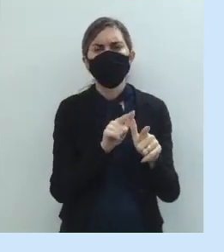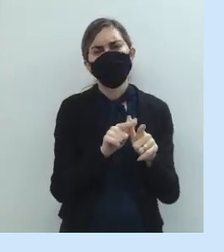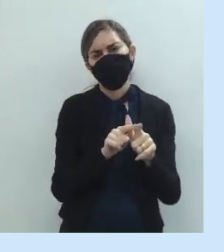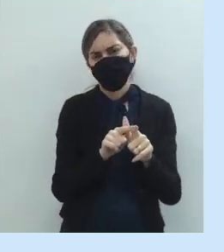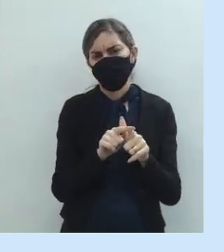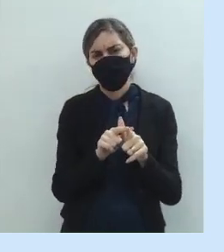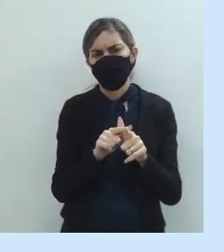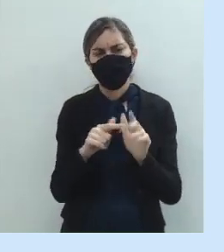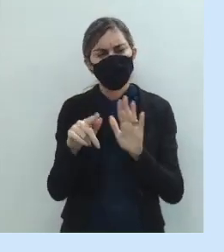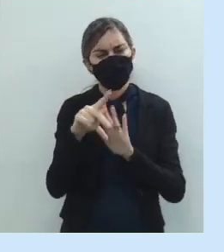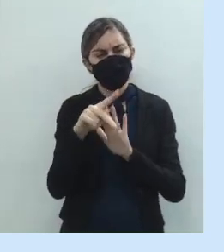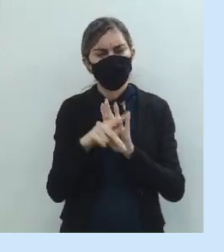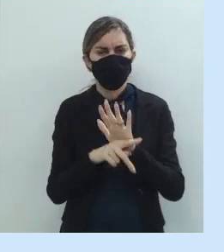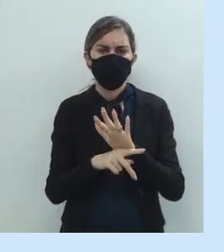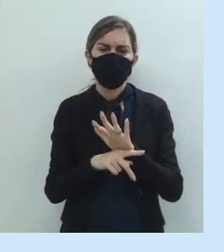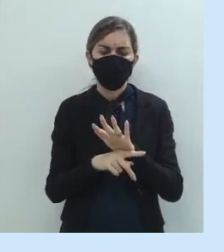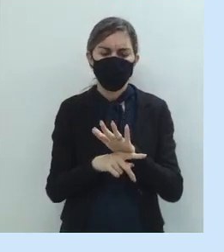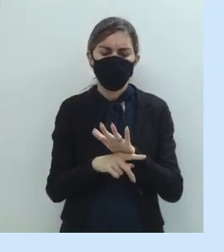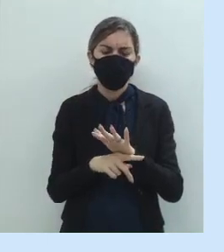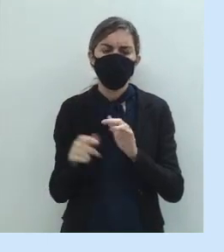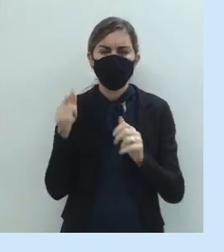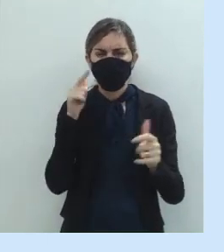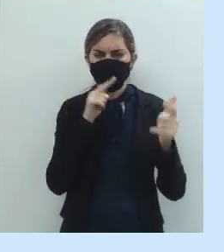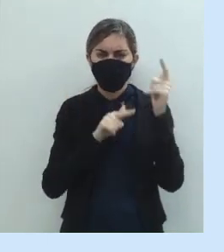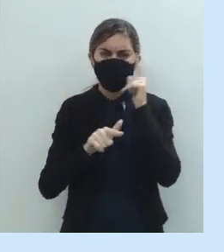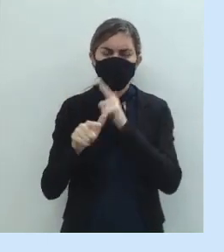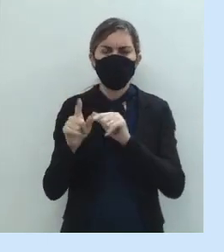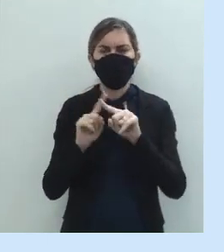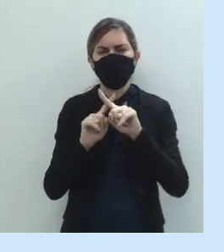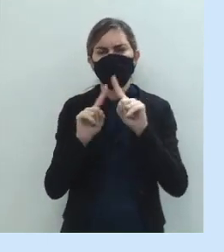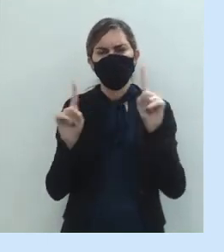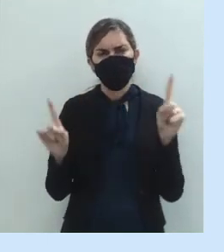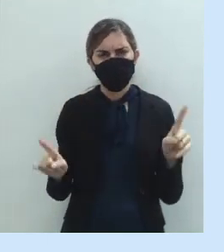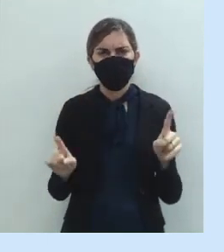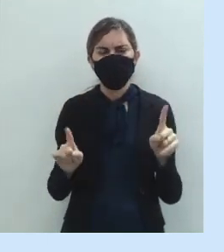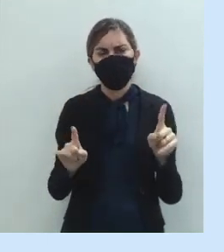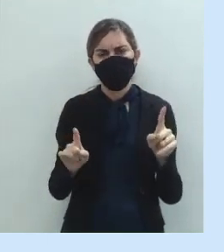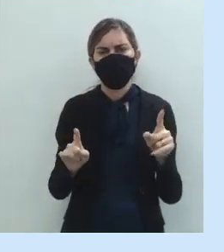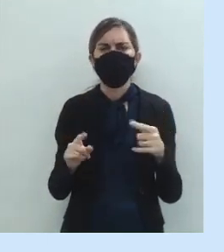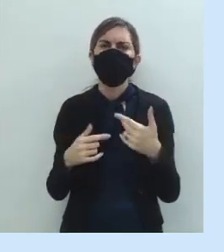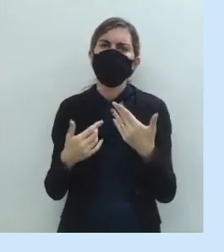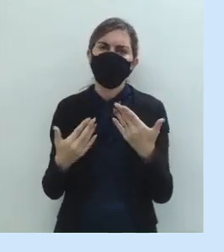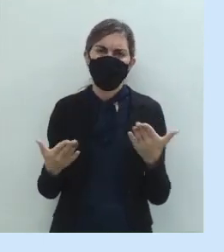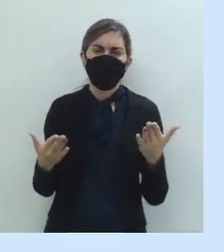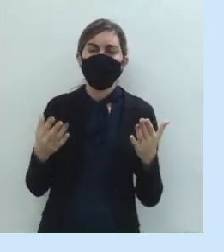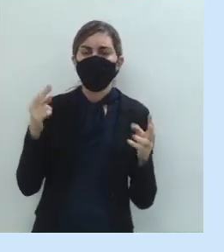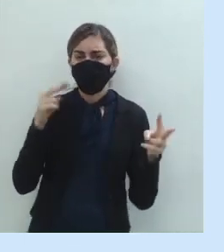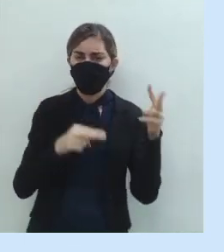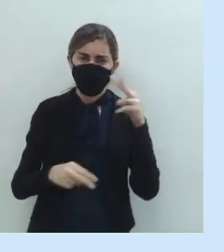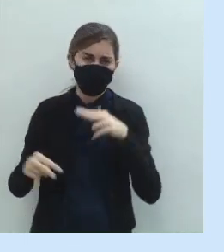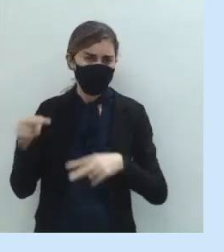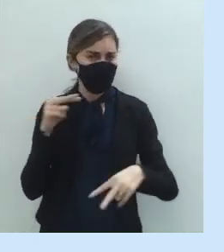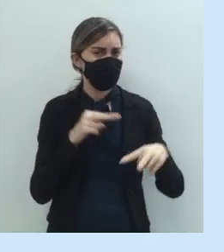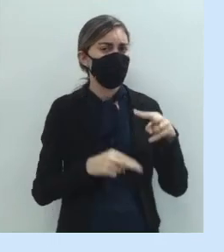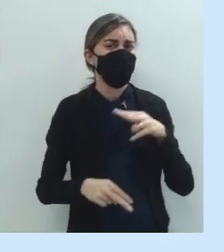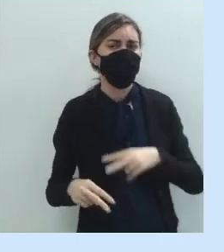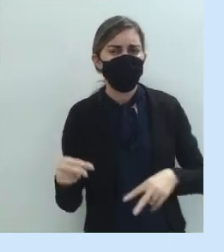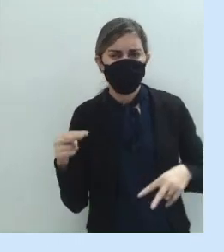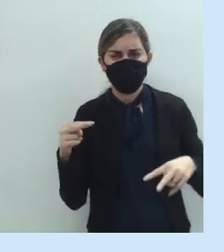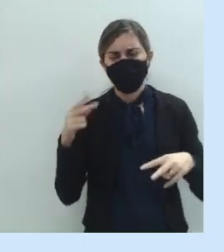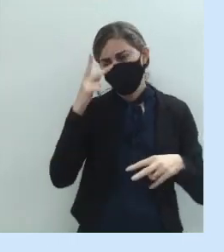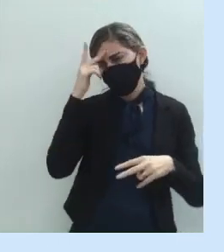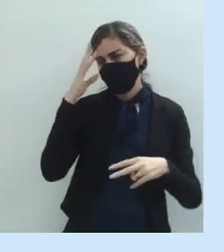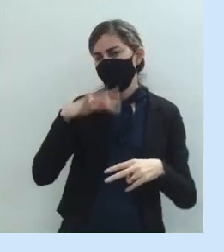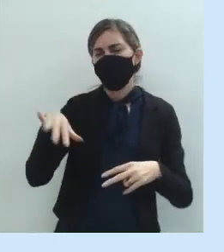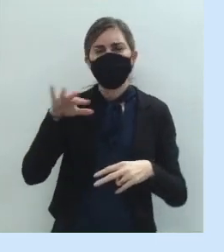ficando um projeto mais consistente, né, ganhando mais adesão e visibilidade, ganhou tanta visibilidade que